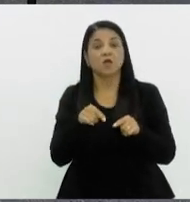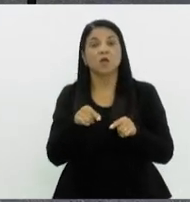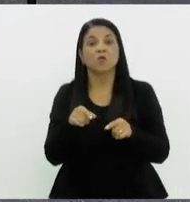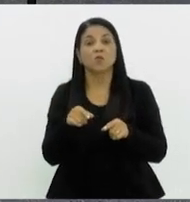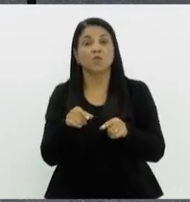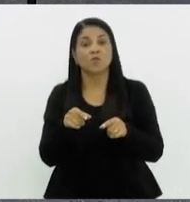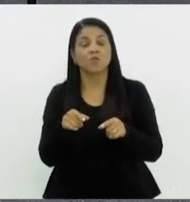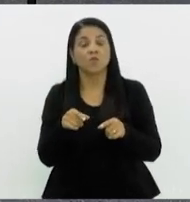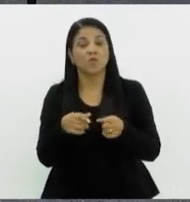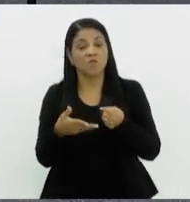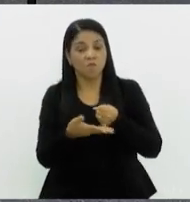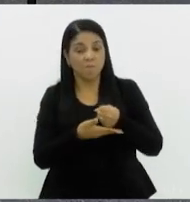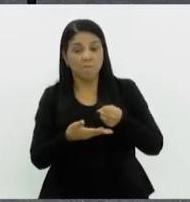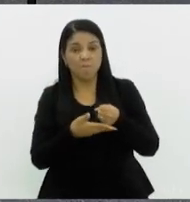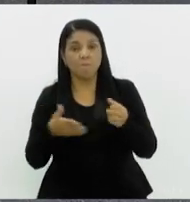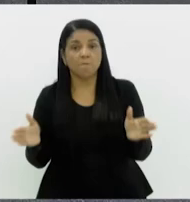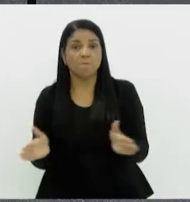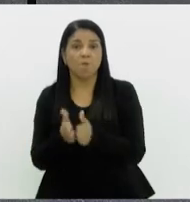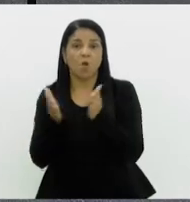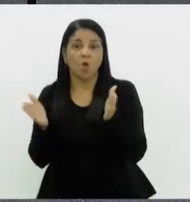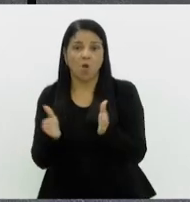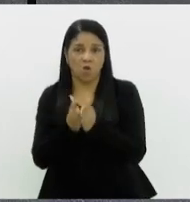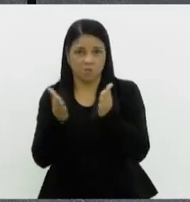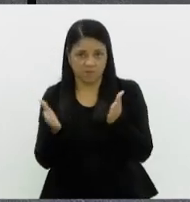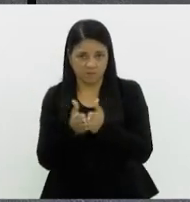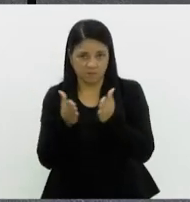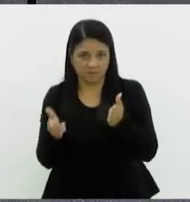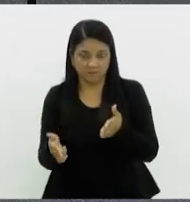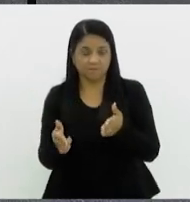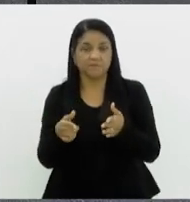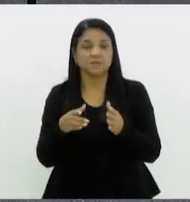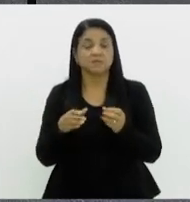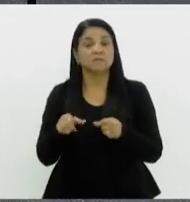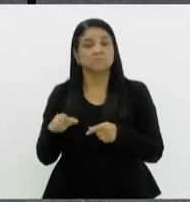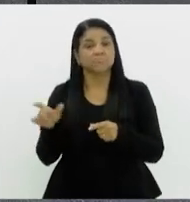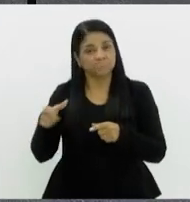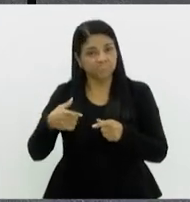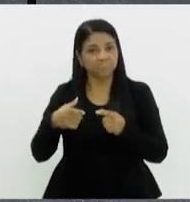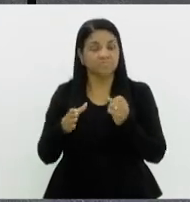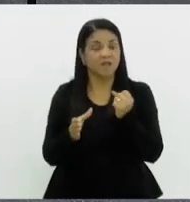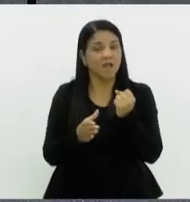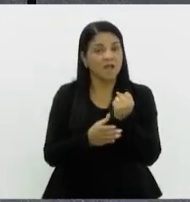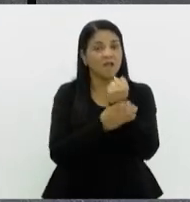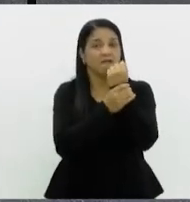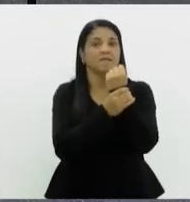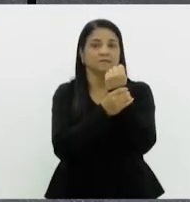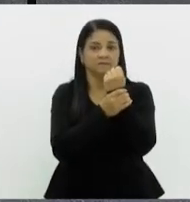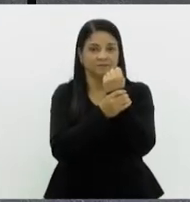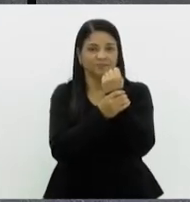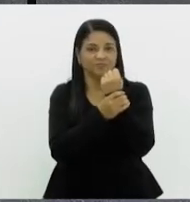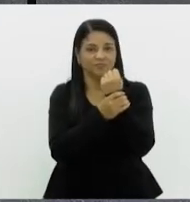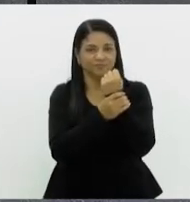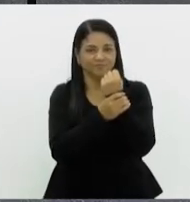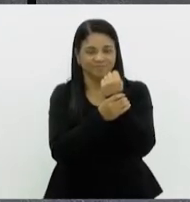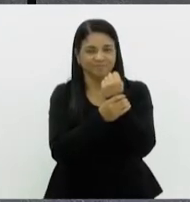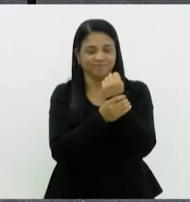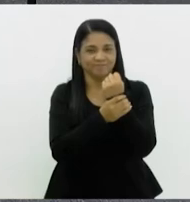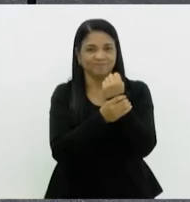São fontes que podem garantir a cobertura desse